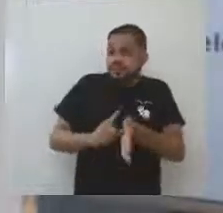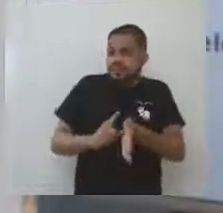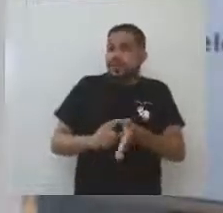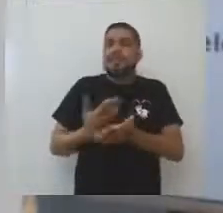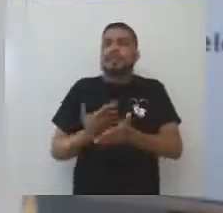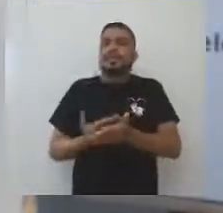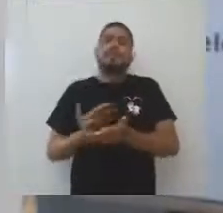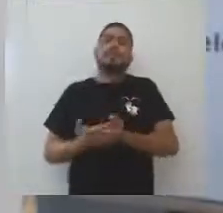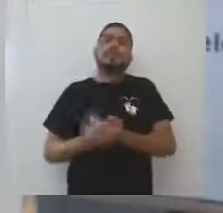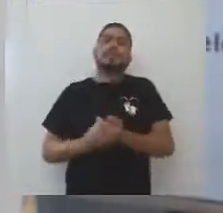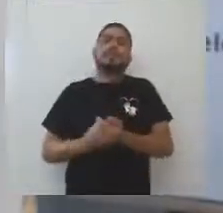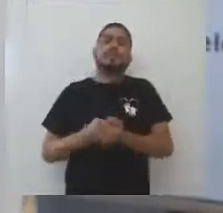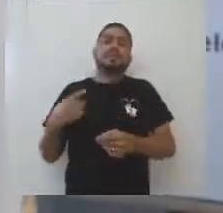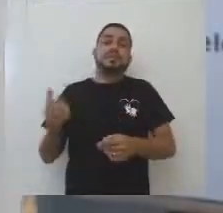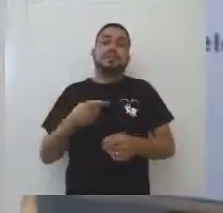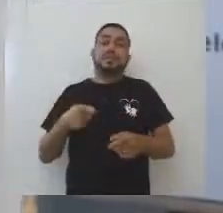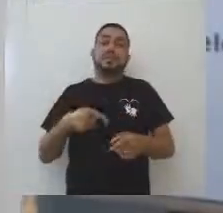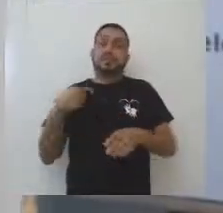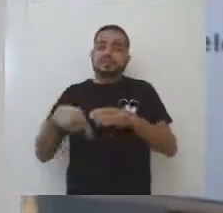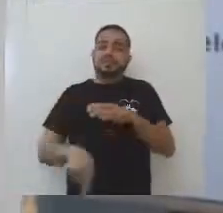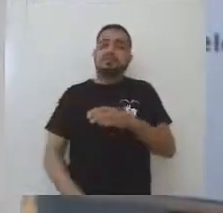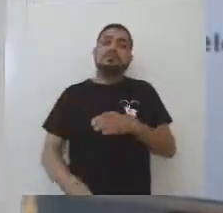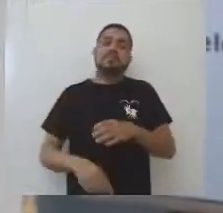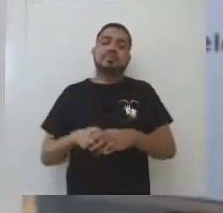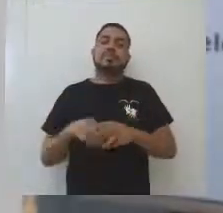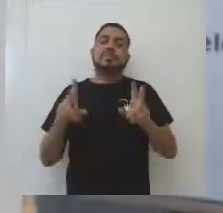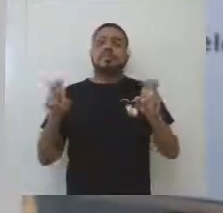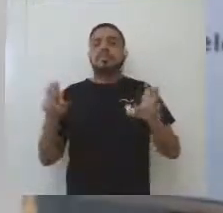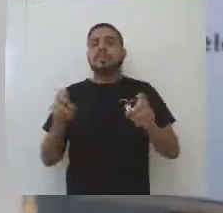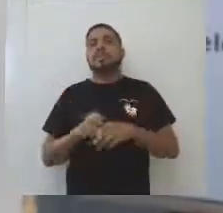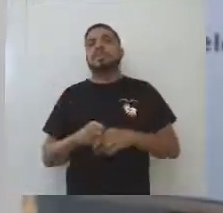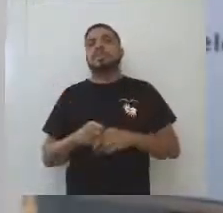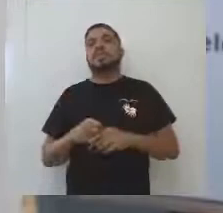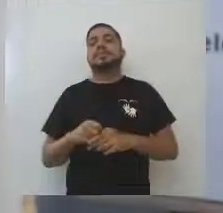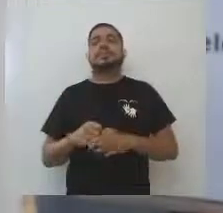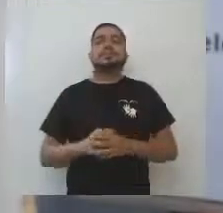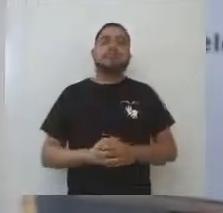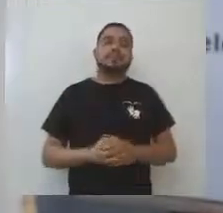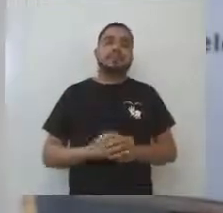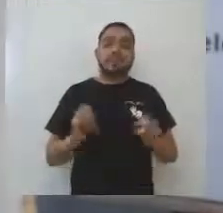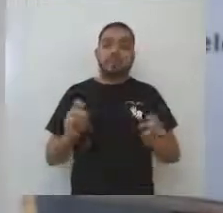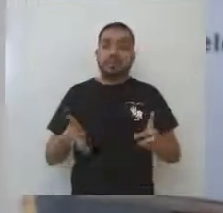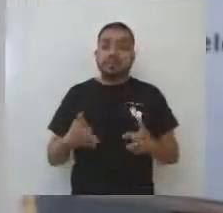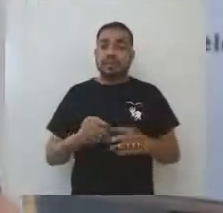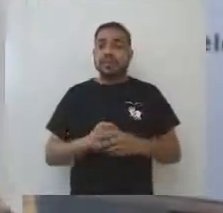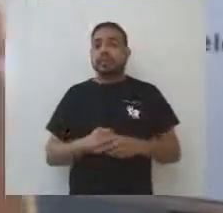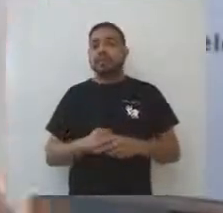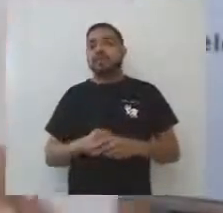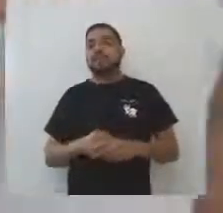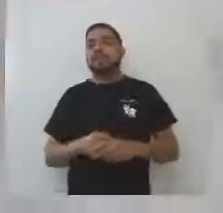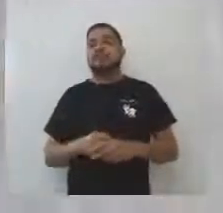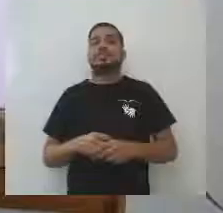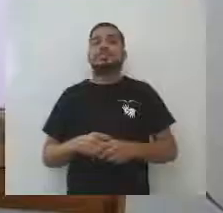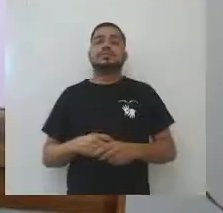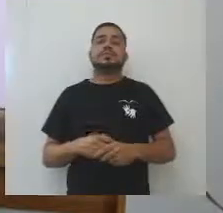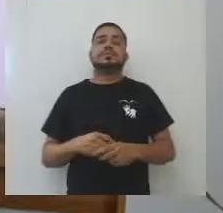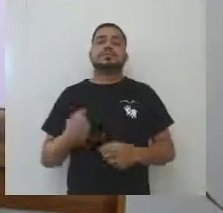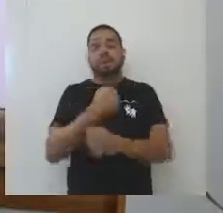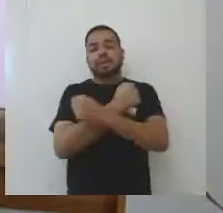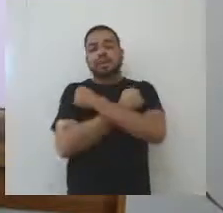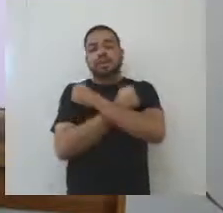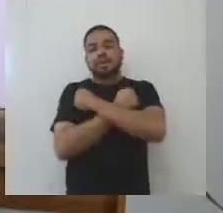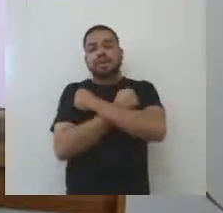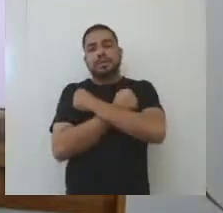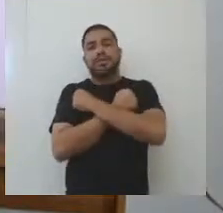da próxima aula, porque a gente vai trabalhar mais com isso, da dominância completa, incompleta ou codominância, tá? Galera, um abraço